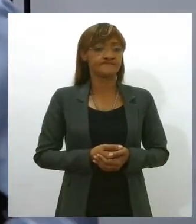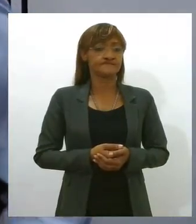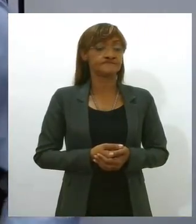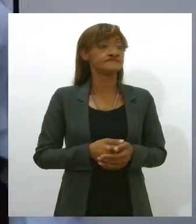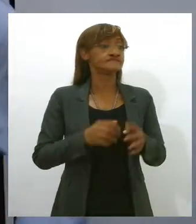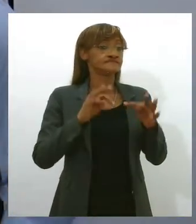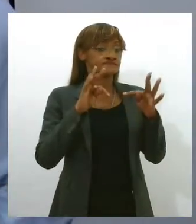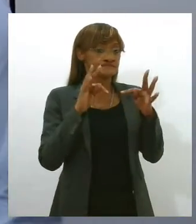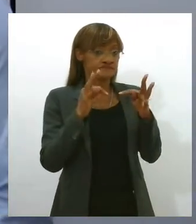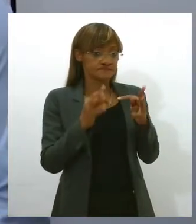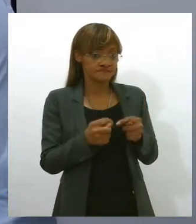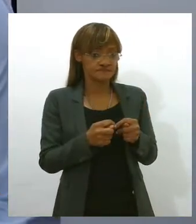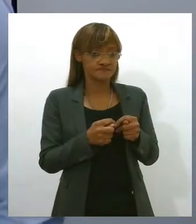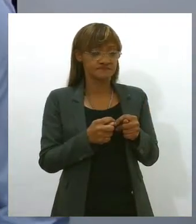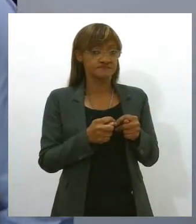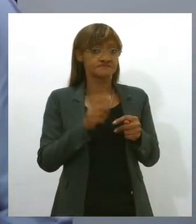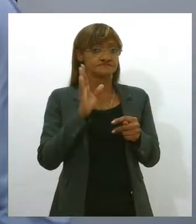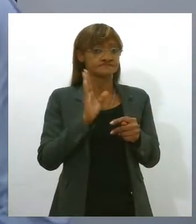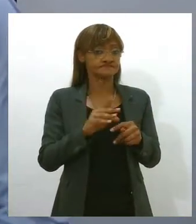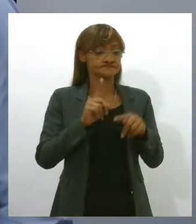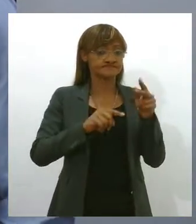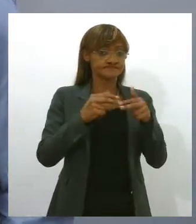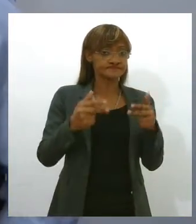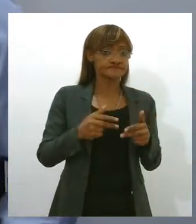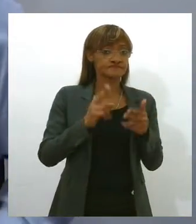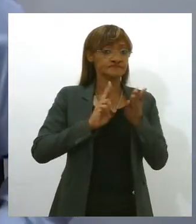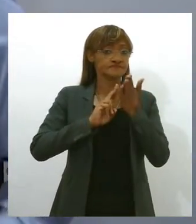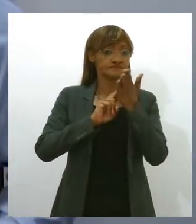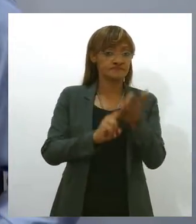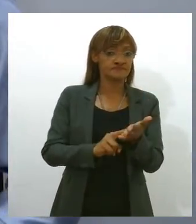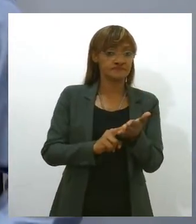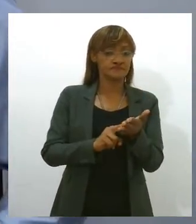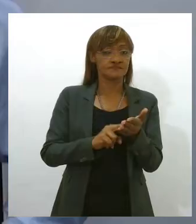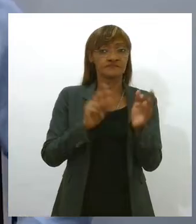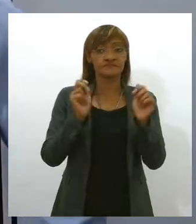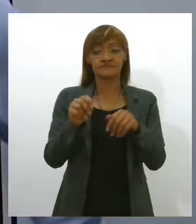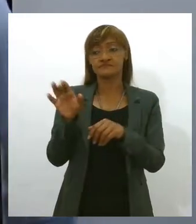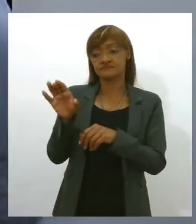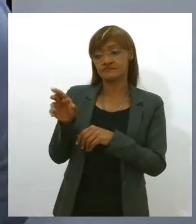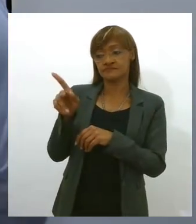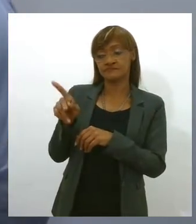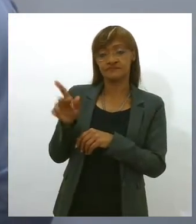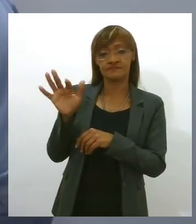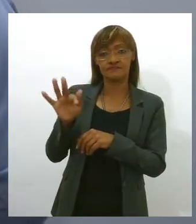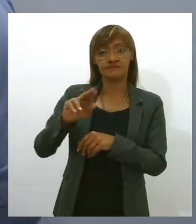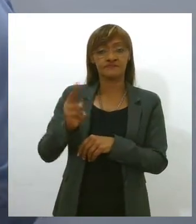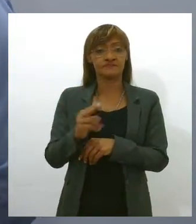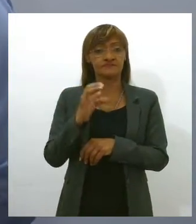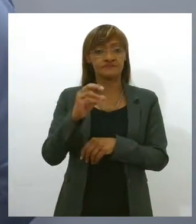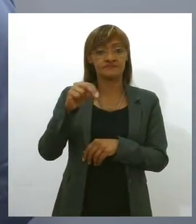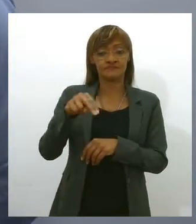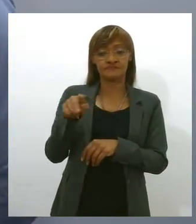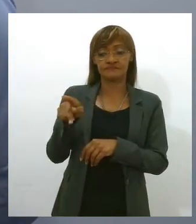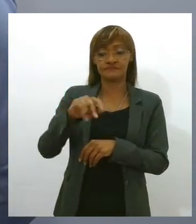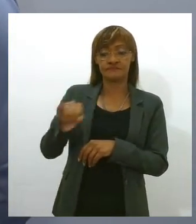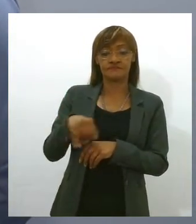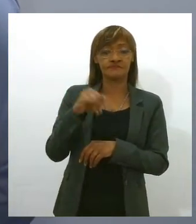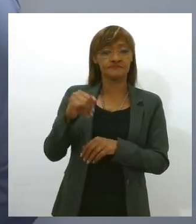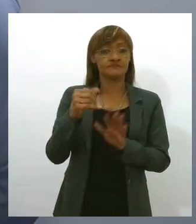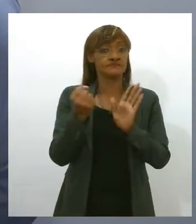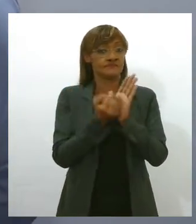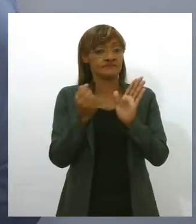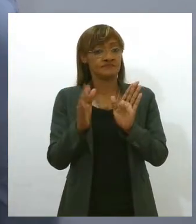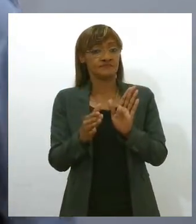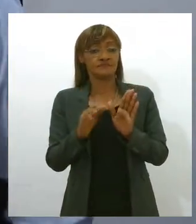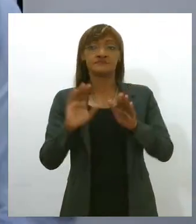que foi feita terá que ter ou CPF ou CNPJ porque se for caso de empresa também